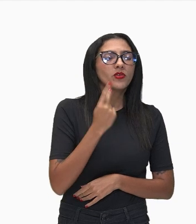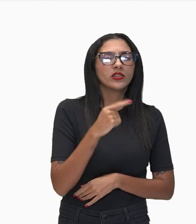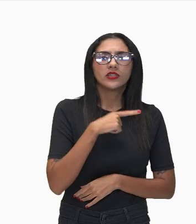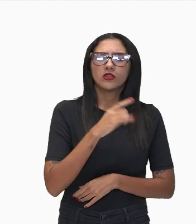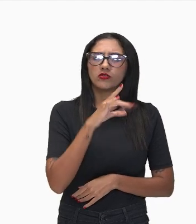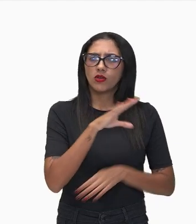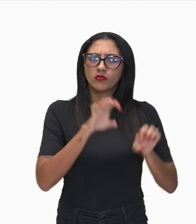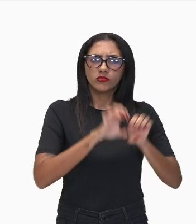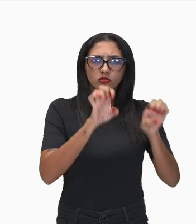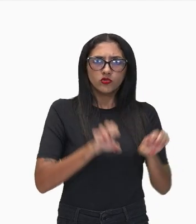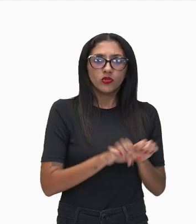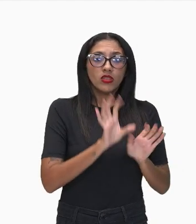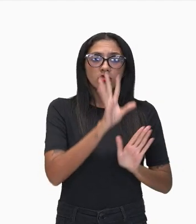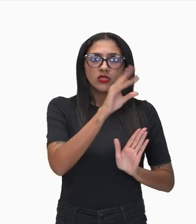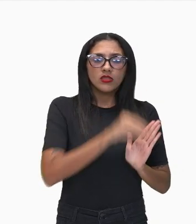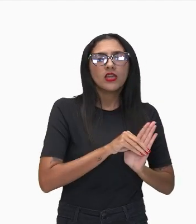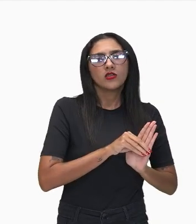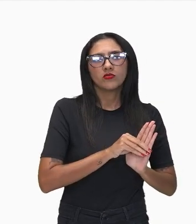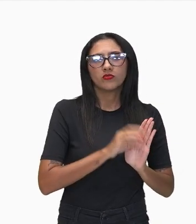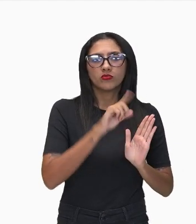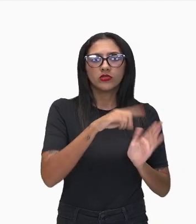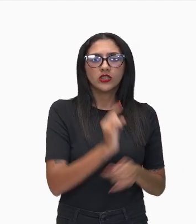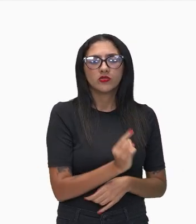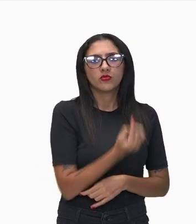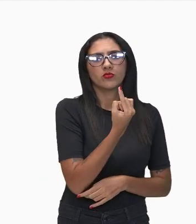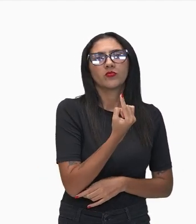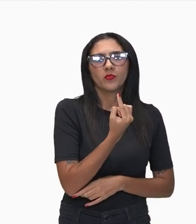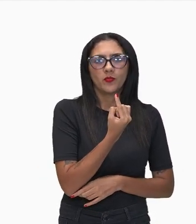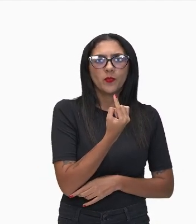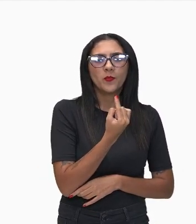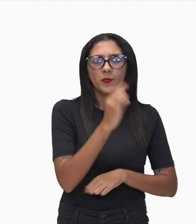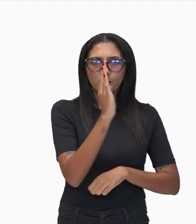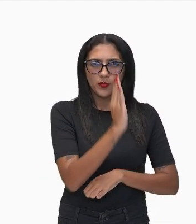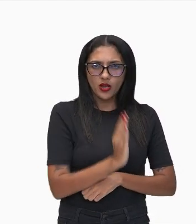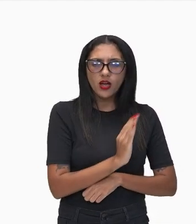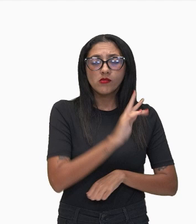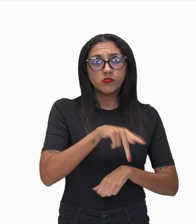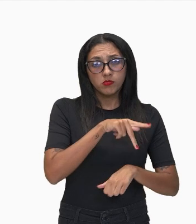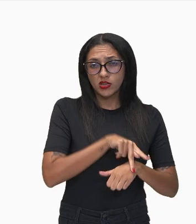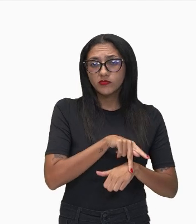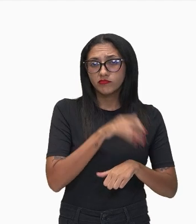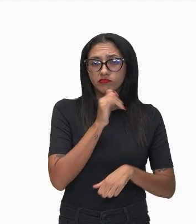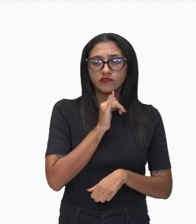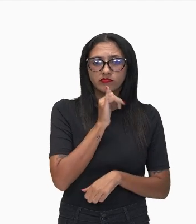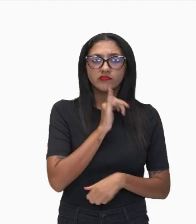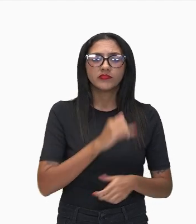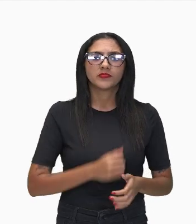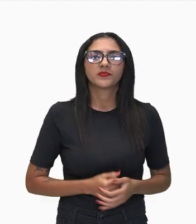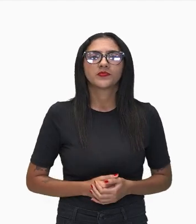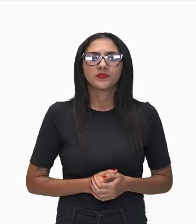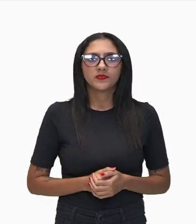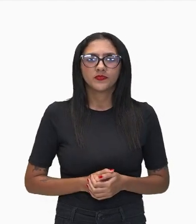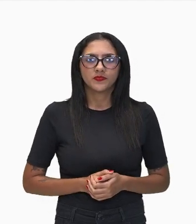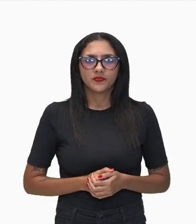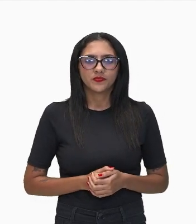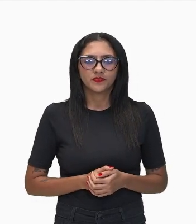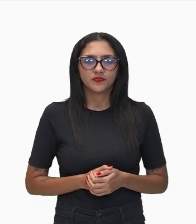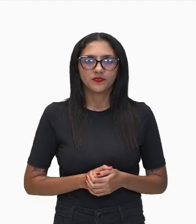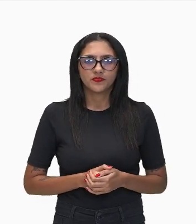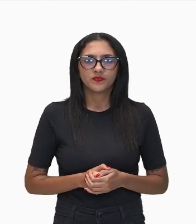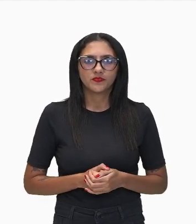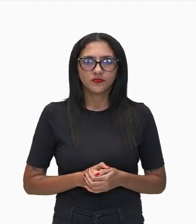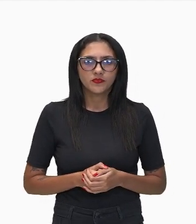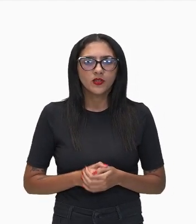interna de países. E aí, dentro da geopolítica, ela estuda as relações